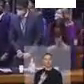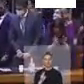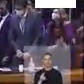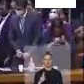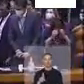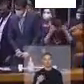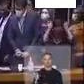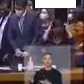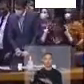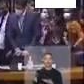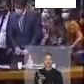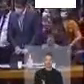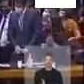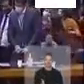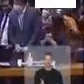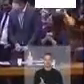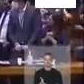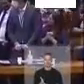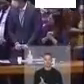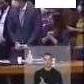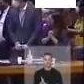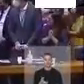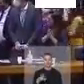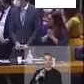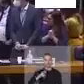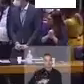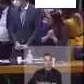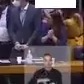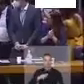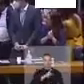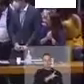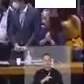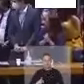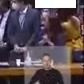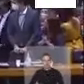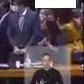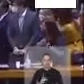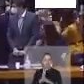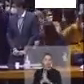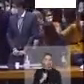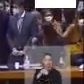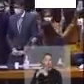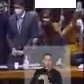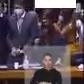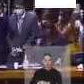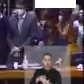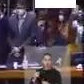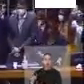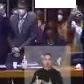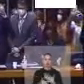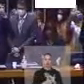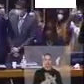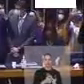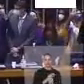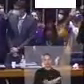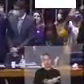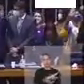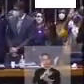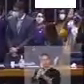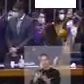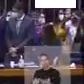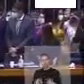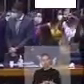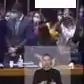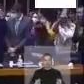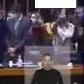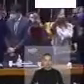quem convido para assumir a presidência e proceder à apuração dos votos dos demais membros da mesa.